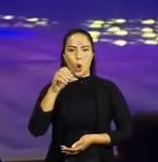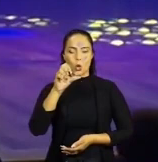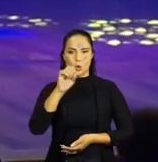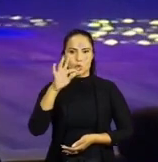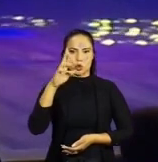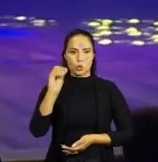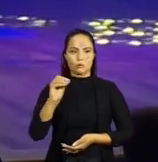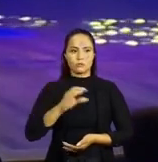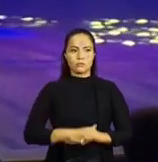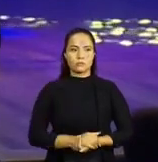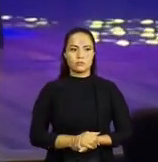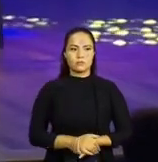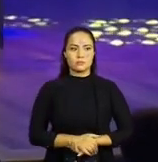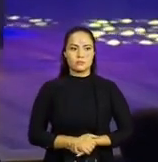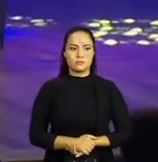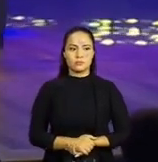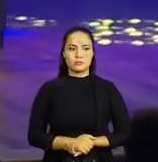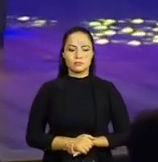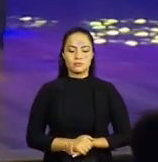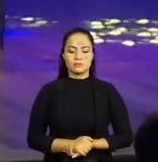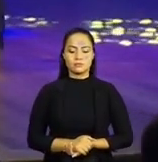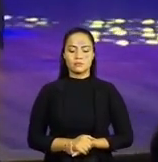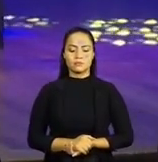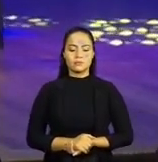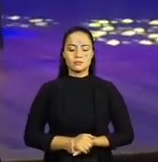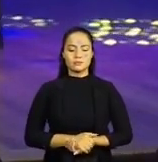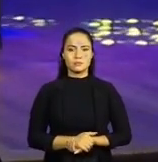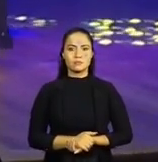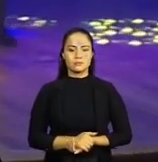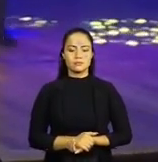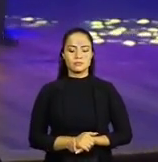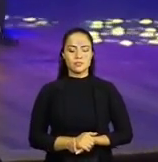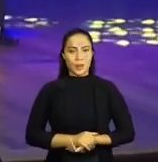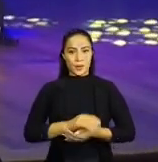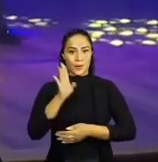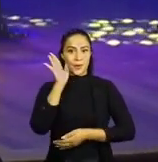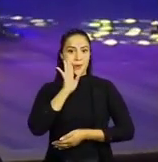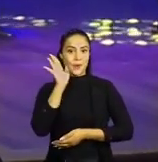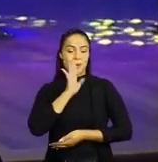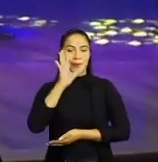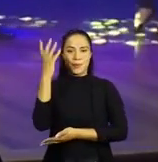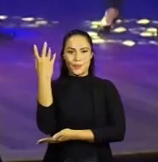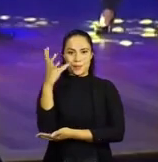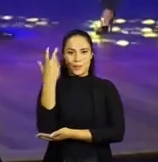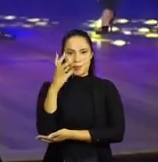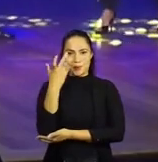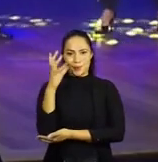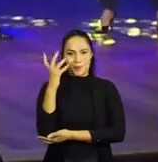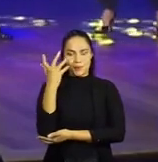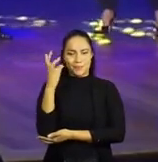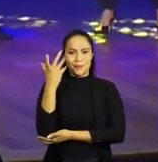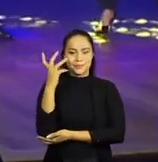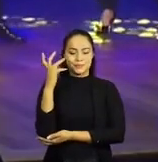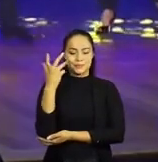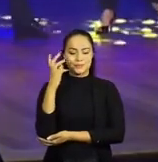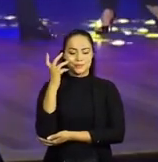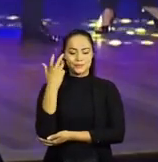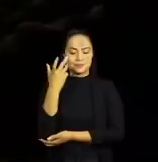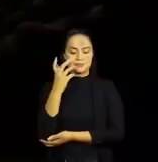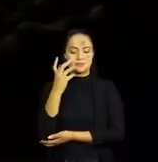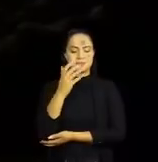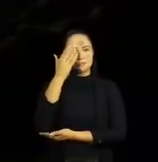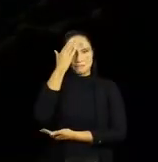alimentação de animais. Ah, que legal! É uma emoção que a gente não consegue nem descrever,